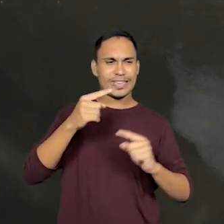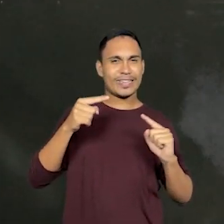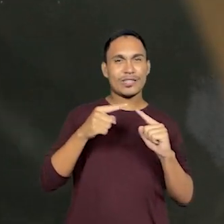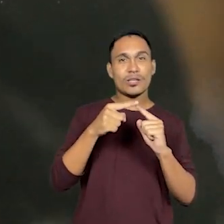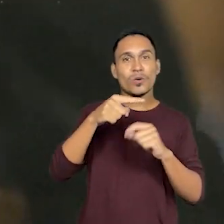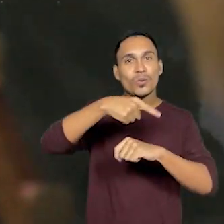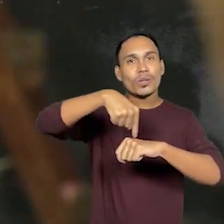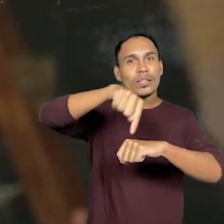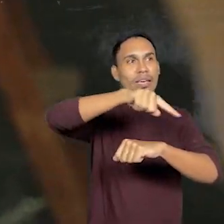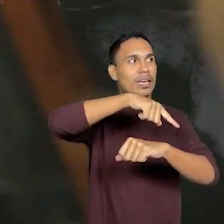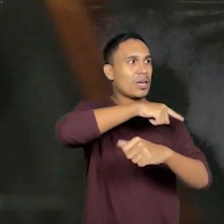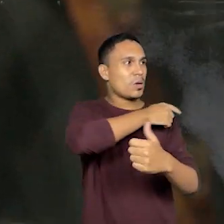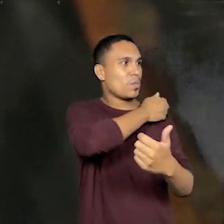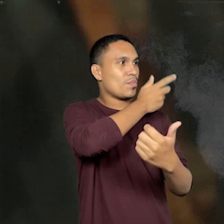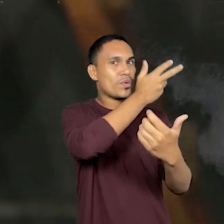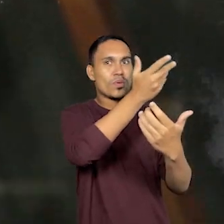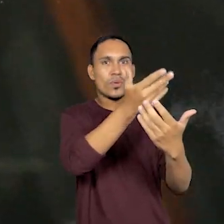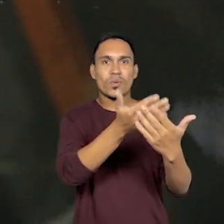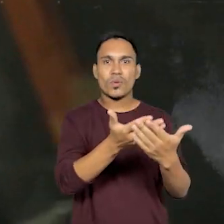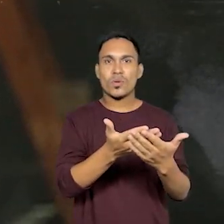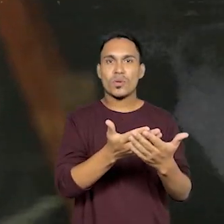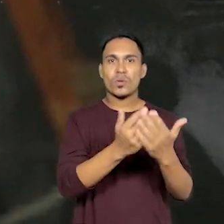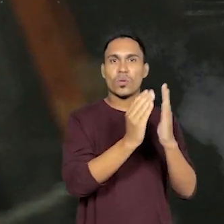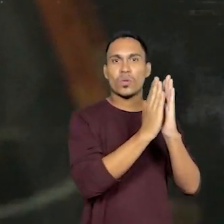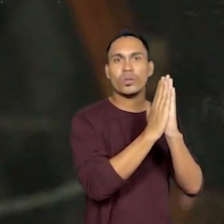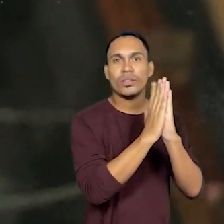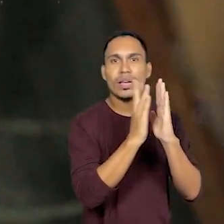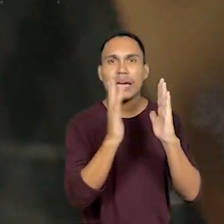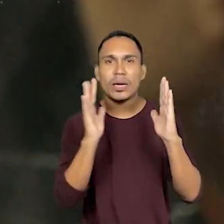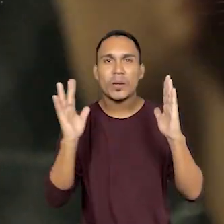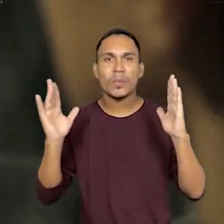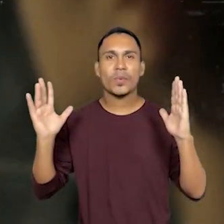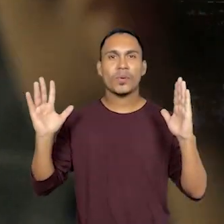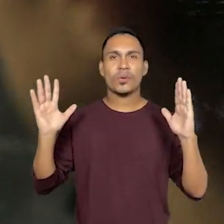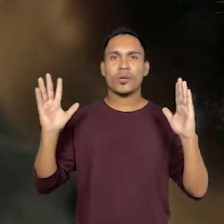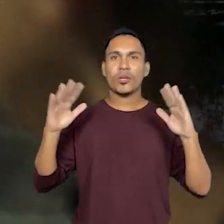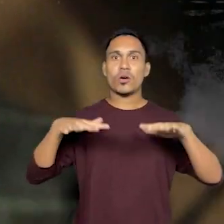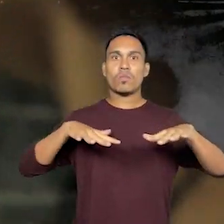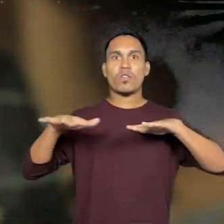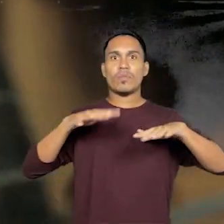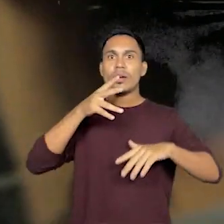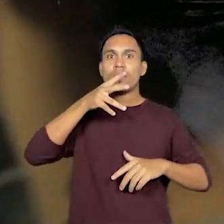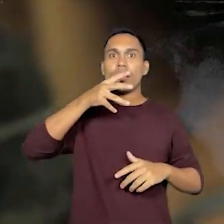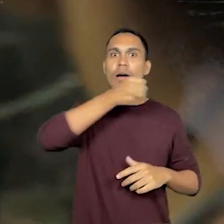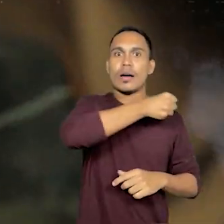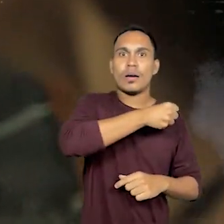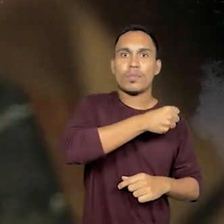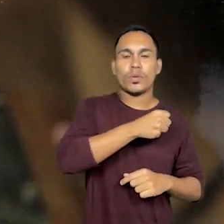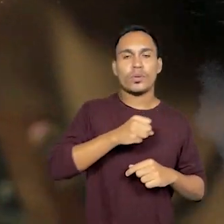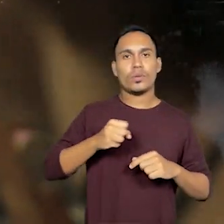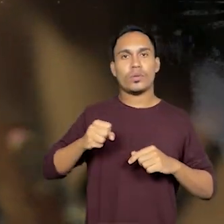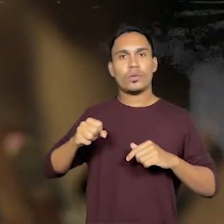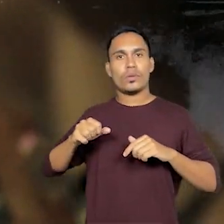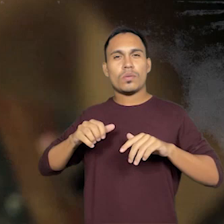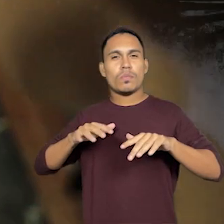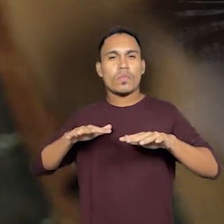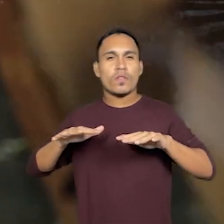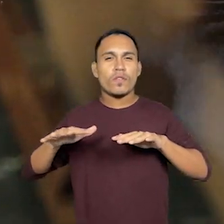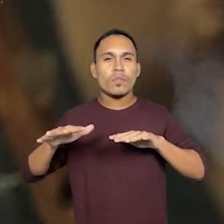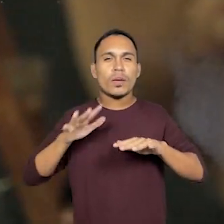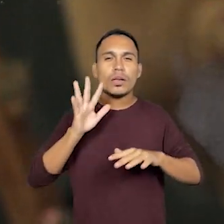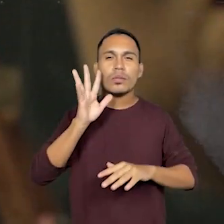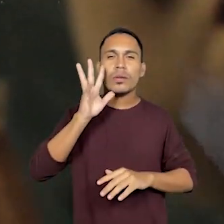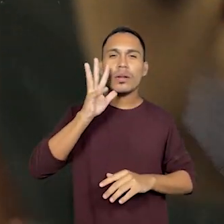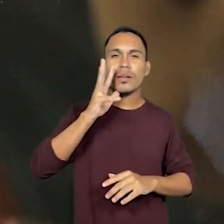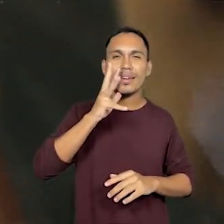tempo. Tainária entrelaça os dedos. É, de fazer movimentos rápidos e movimentos extremamente